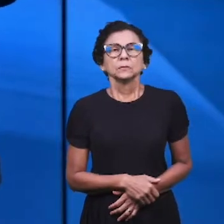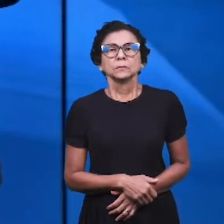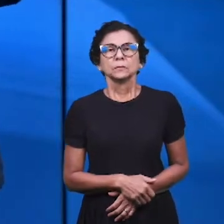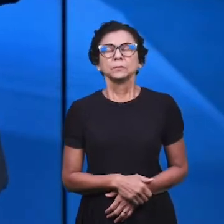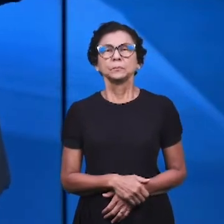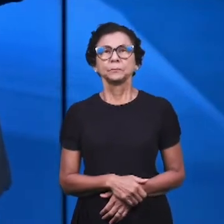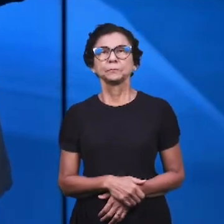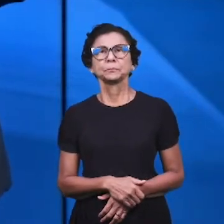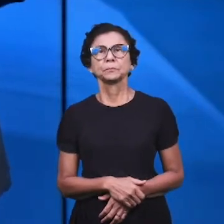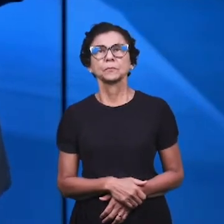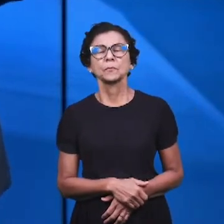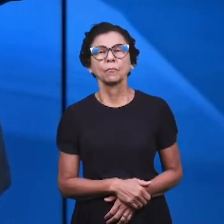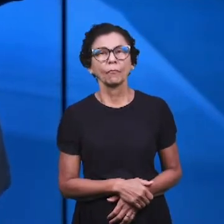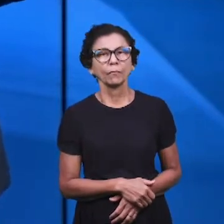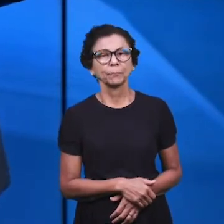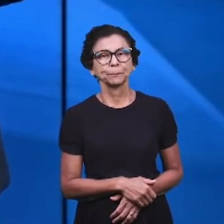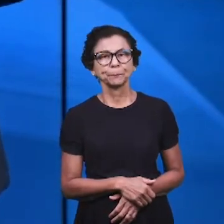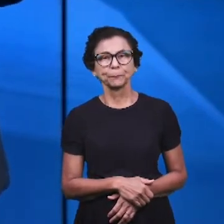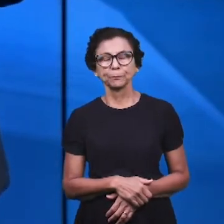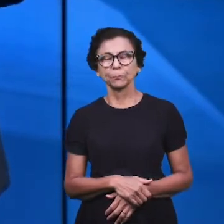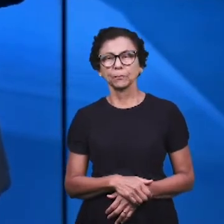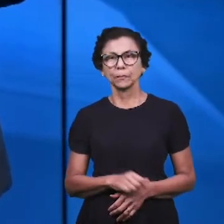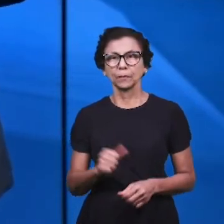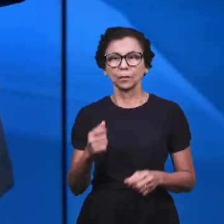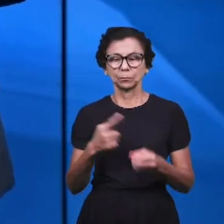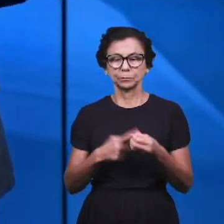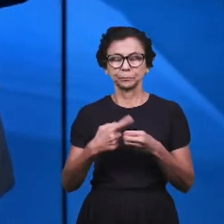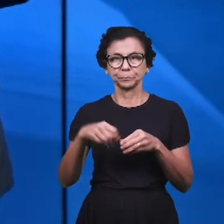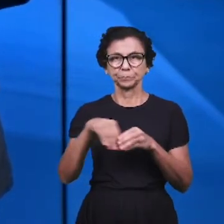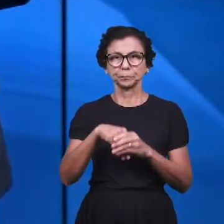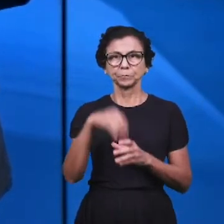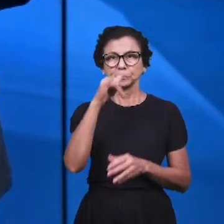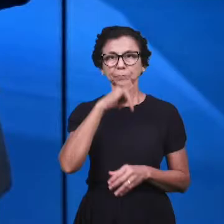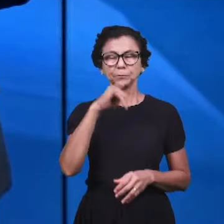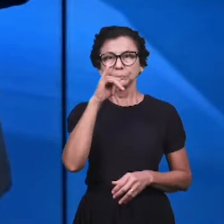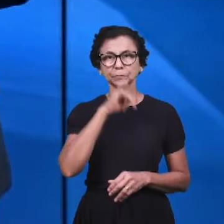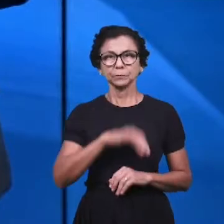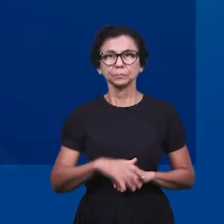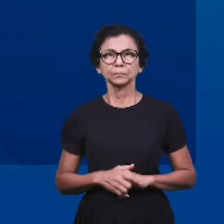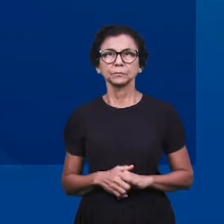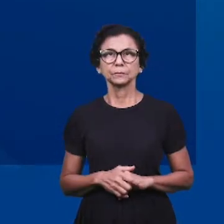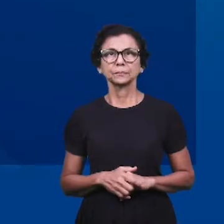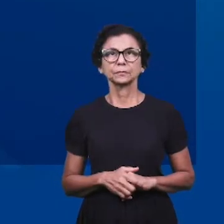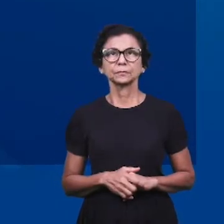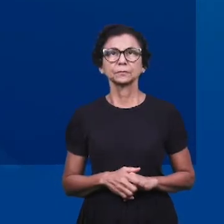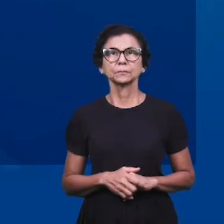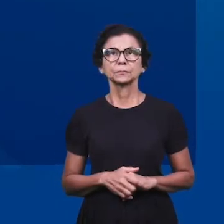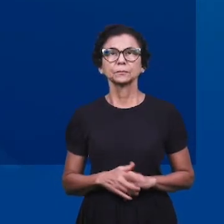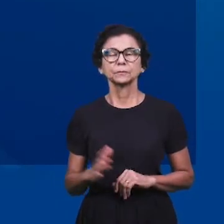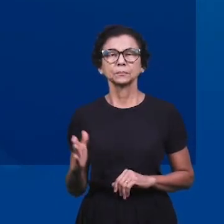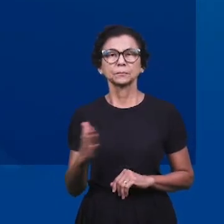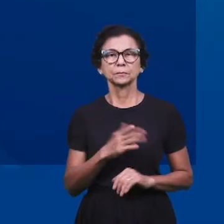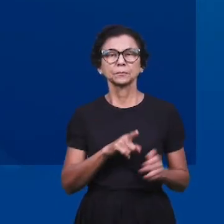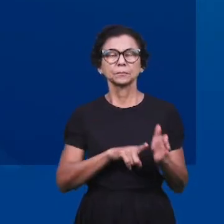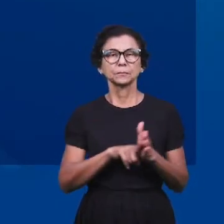nossa igreja lá em Treviso, na Itália. Josimar, muito bem-vindo. A paz do Senhor, irmão. Respondendo à pergunta de número 5, o batismo